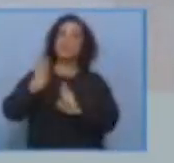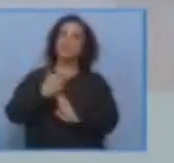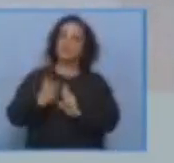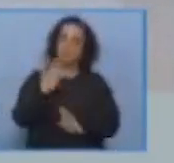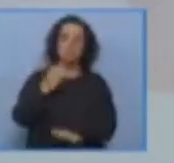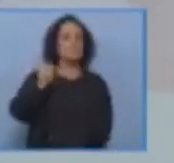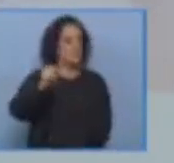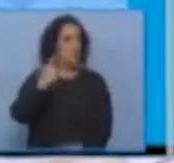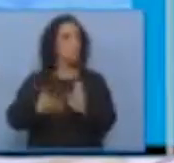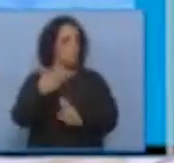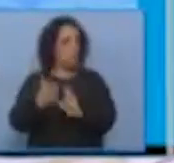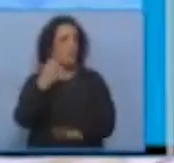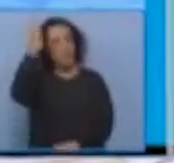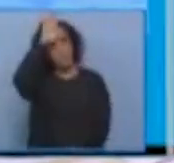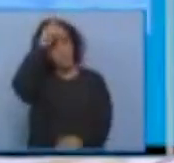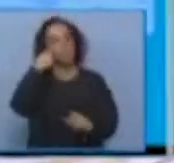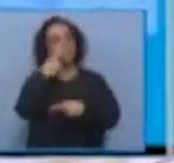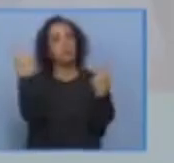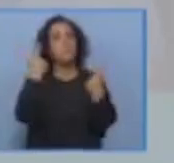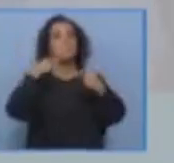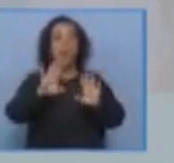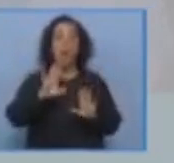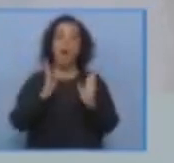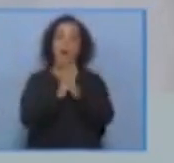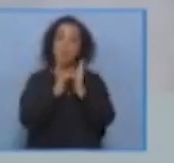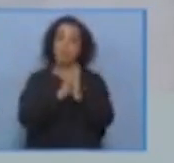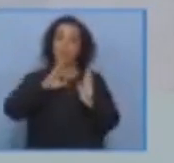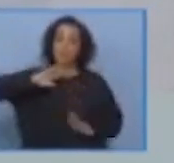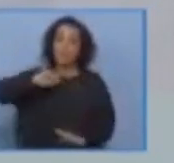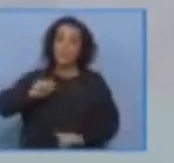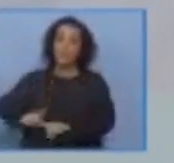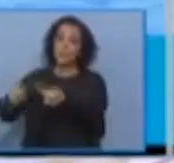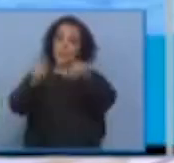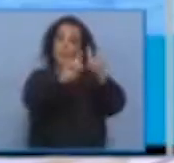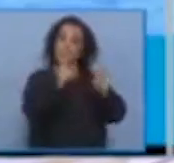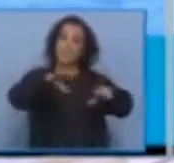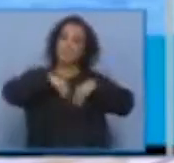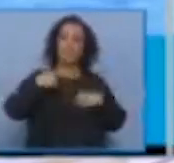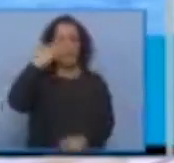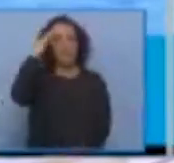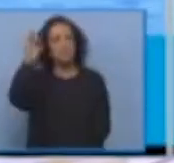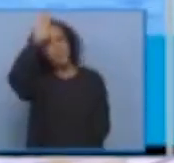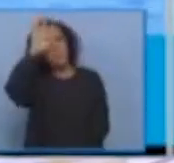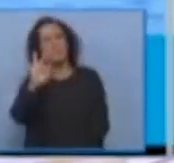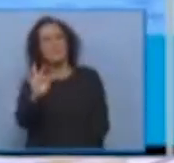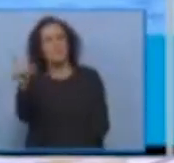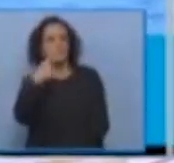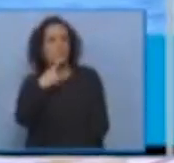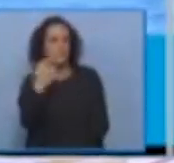manifestada pelo Papa, mas tem que ser assumida localmente pelas igrejas locais. O Papa Francisco percebeu isso, percebeu que não